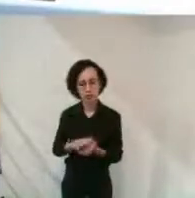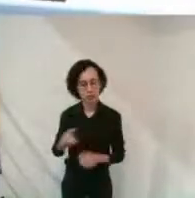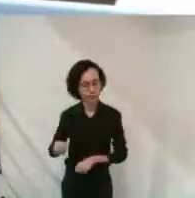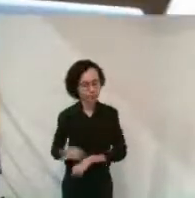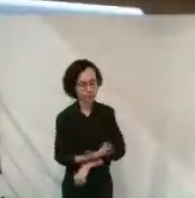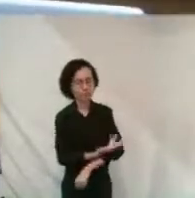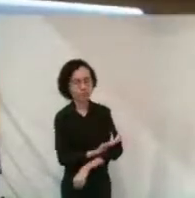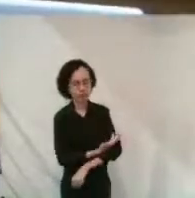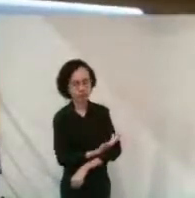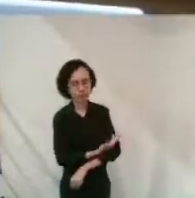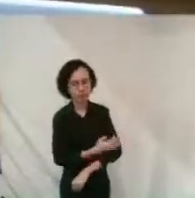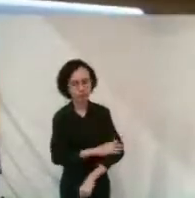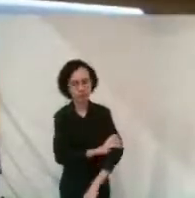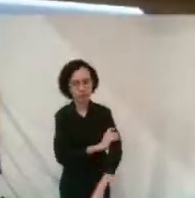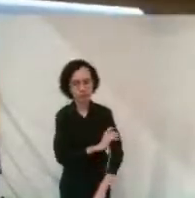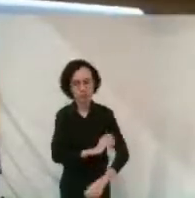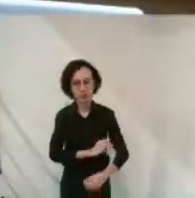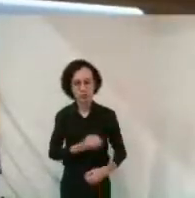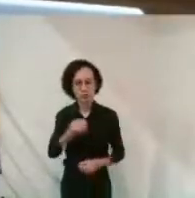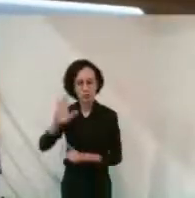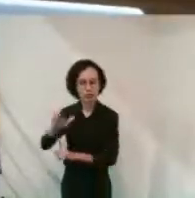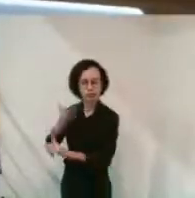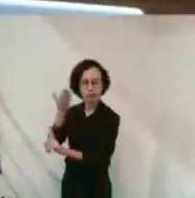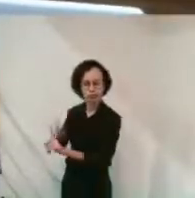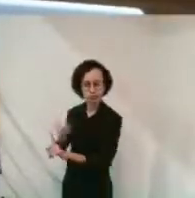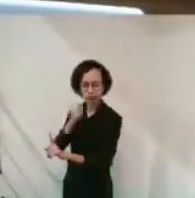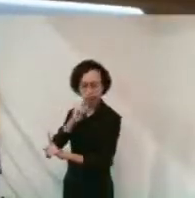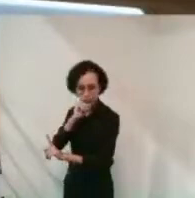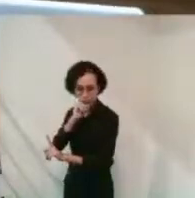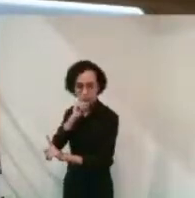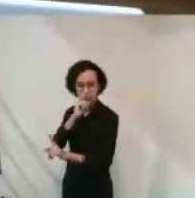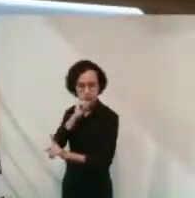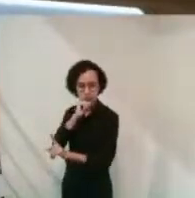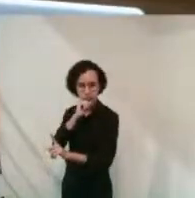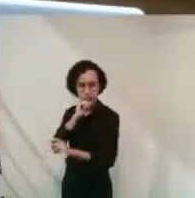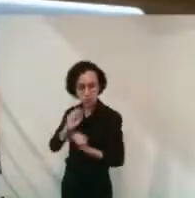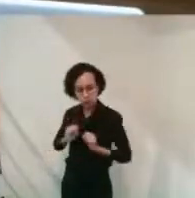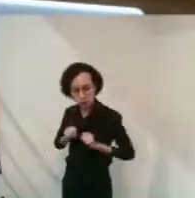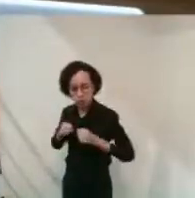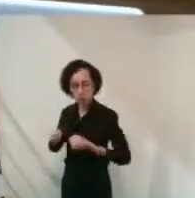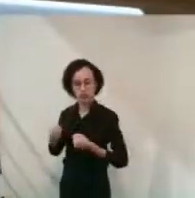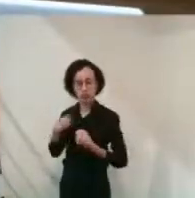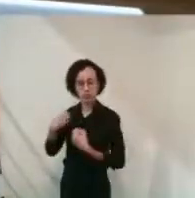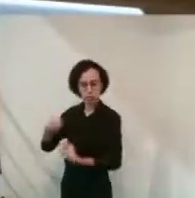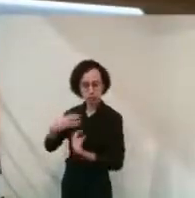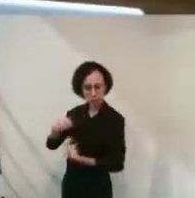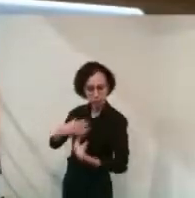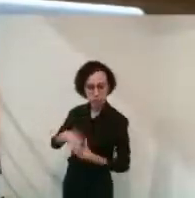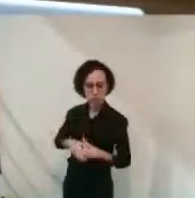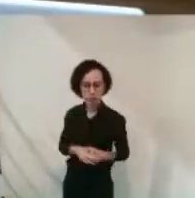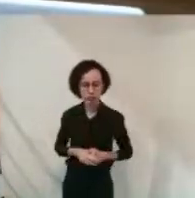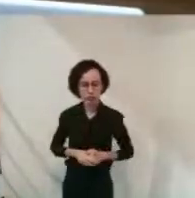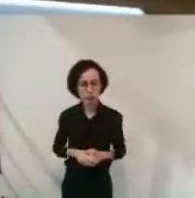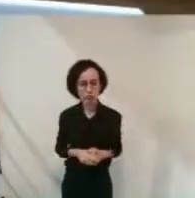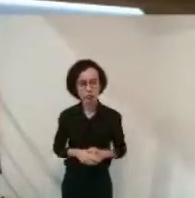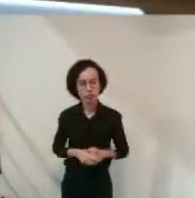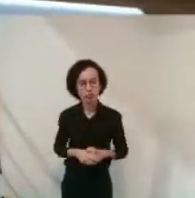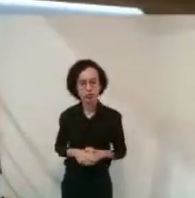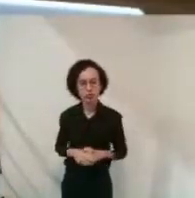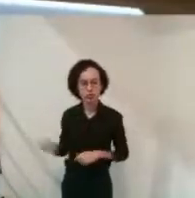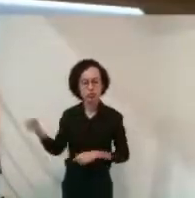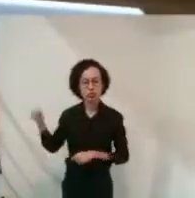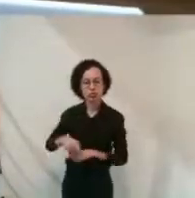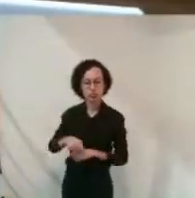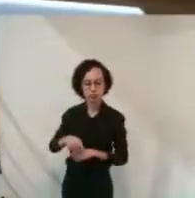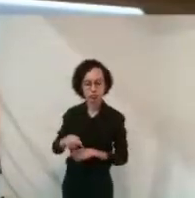emocionado de poder homenageá-la, todo o esforço que ela teve na minha educação e tudo, vindo à terra